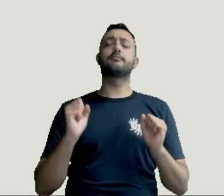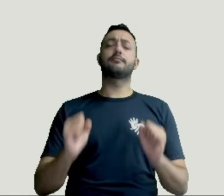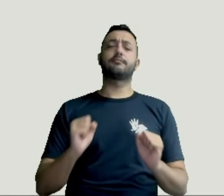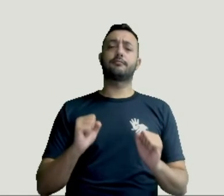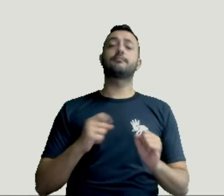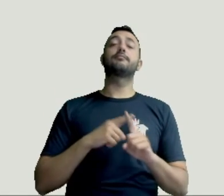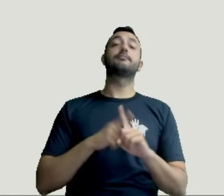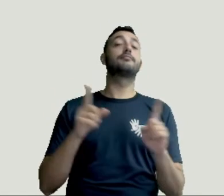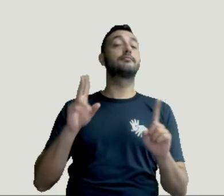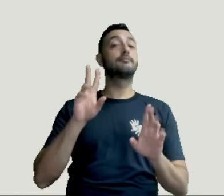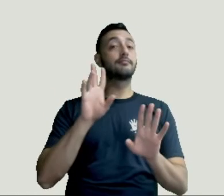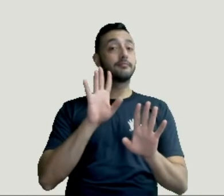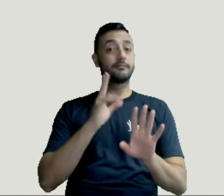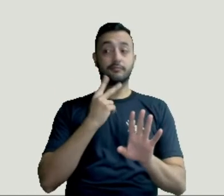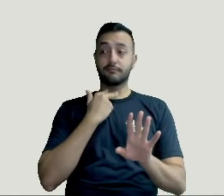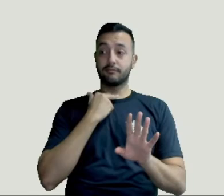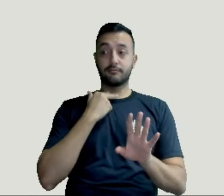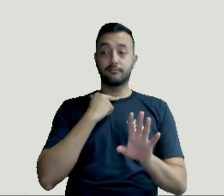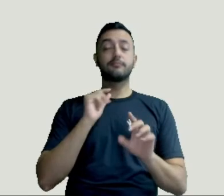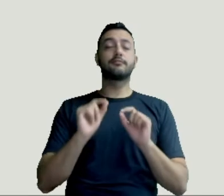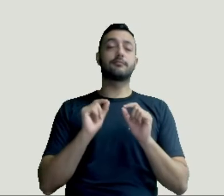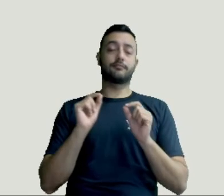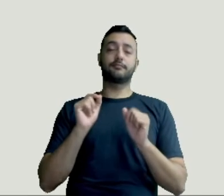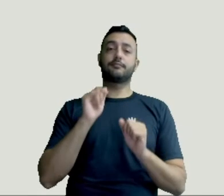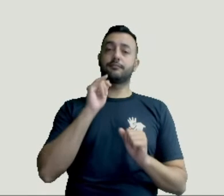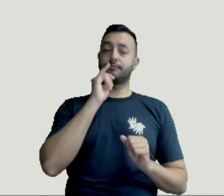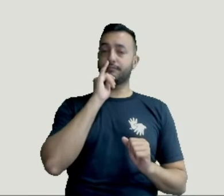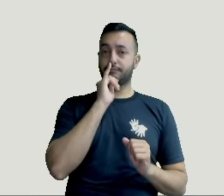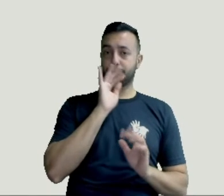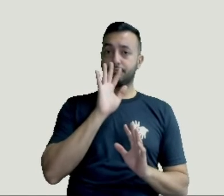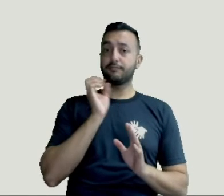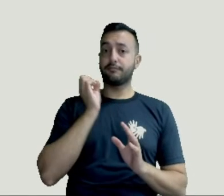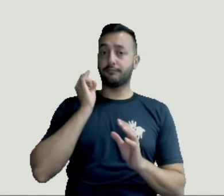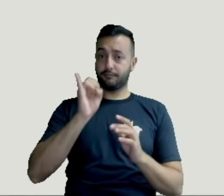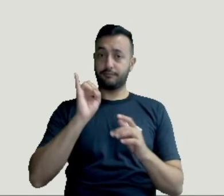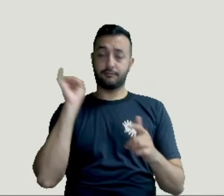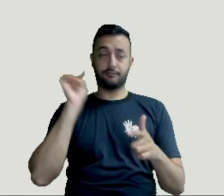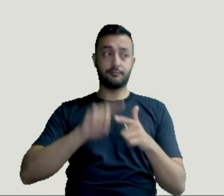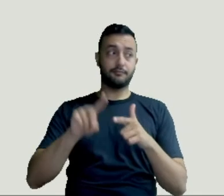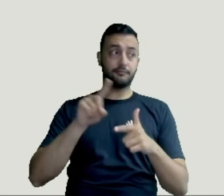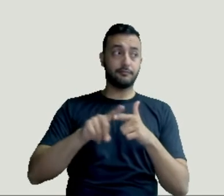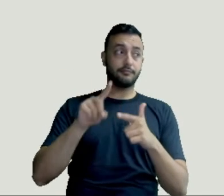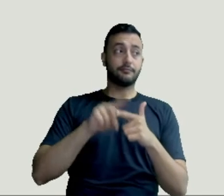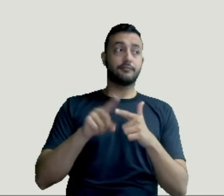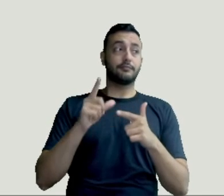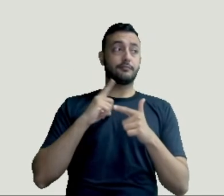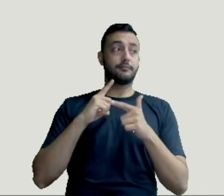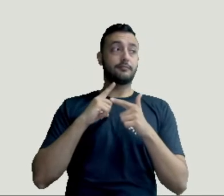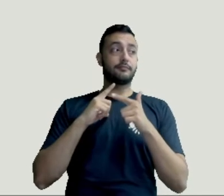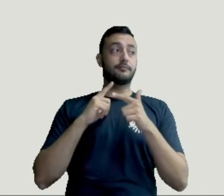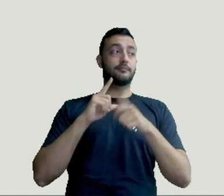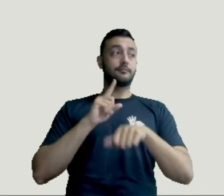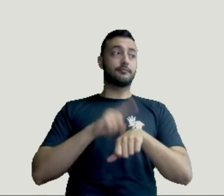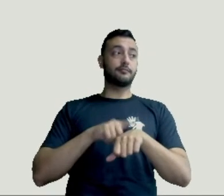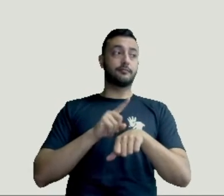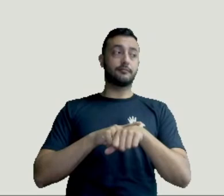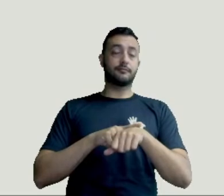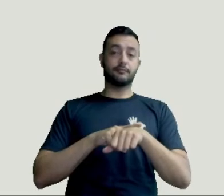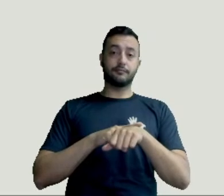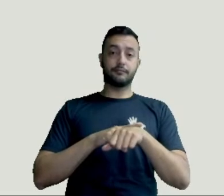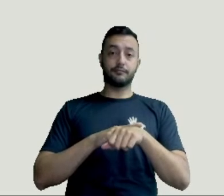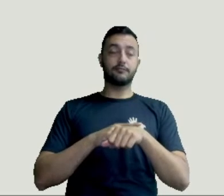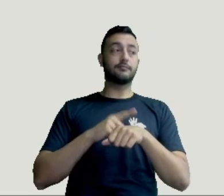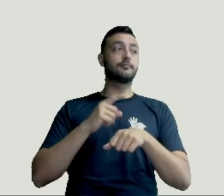pode é assim, tá? Se um problema der para vocês o tempo em hora